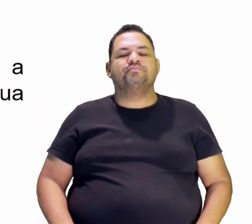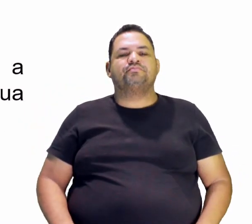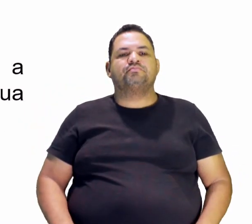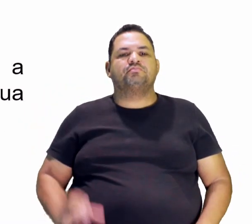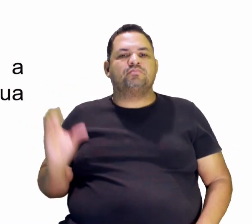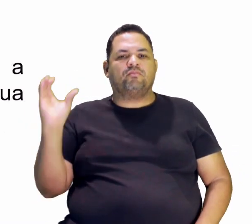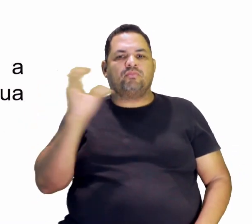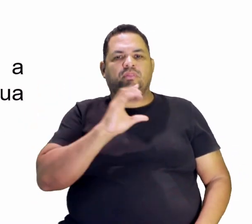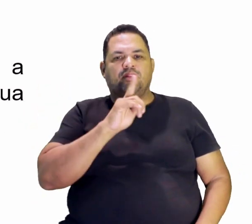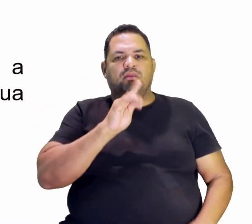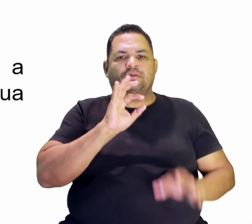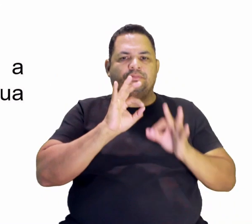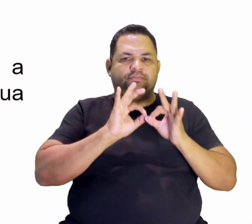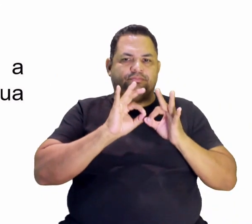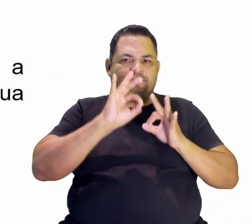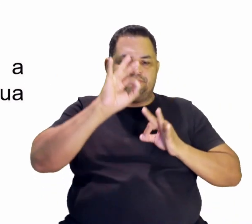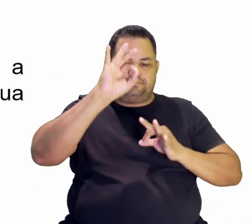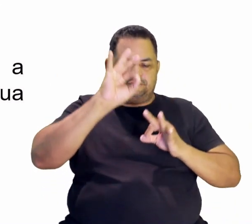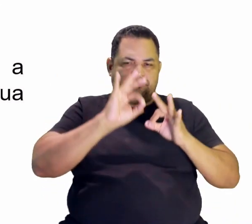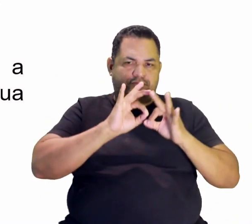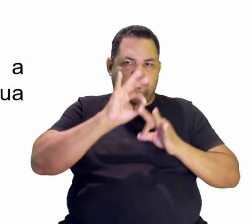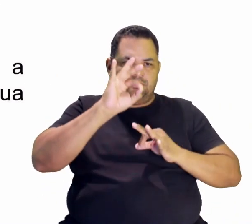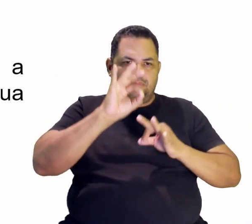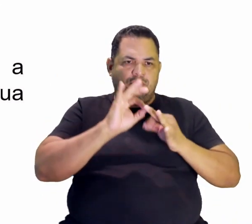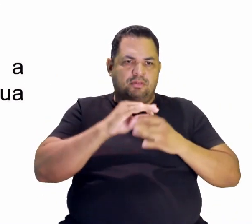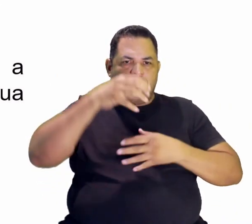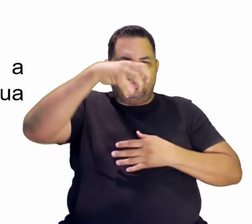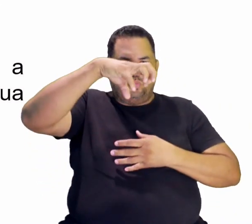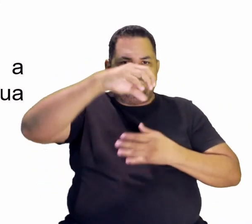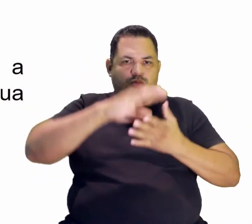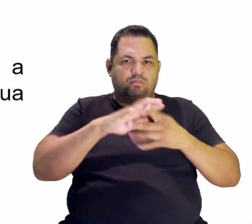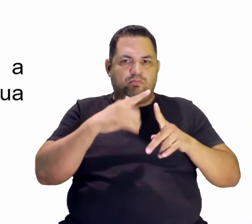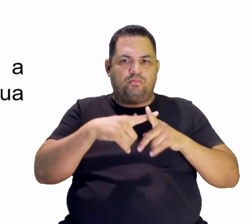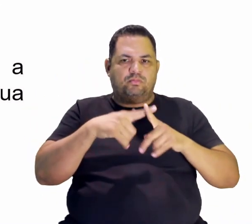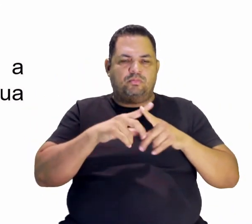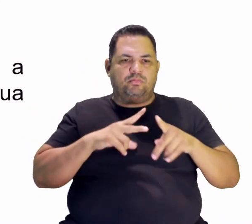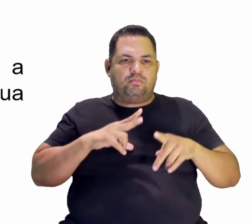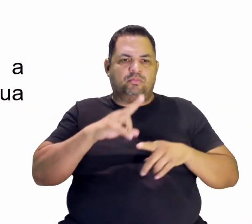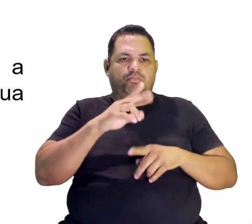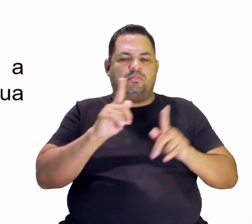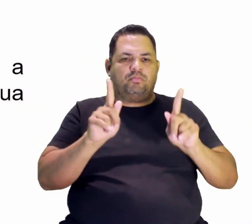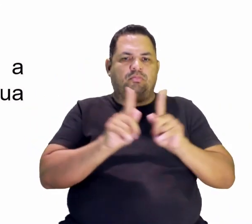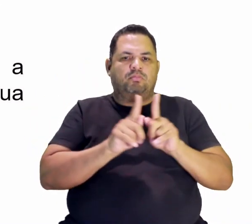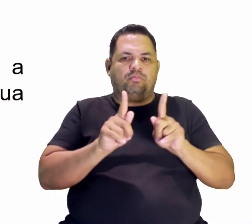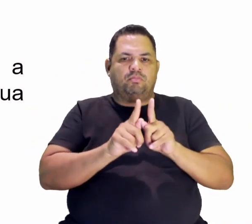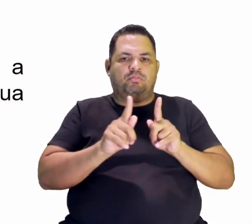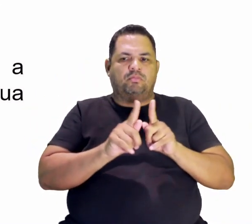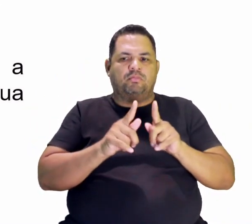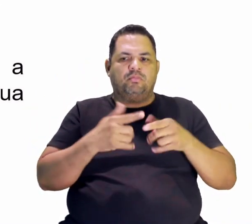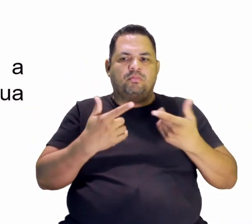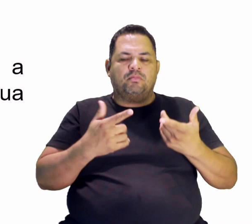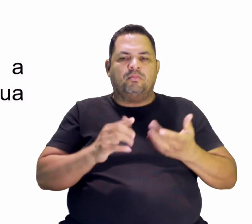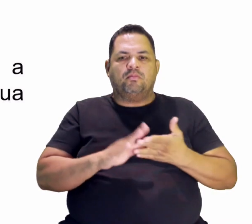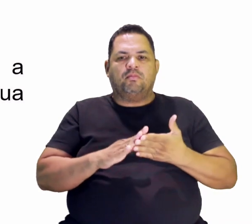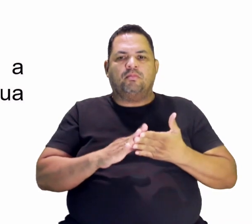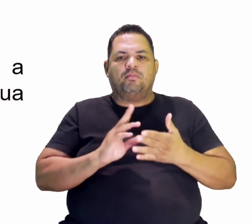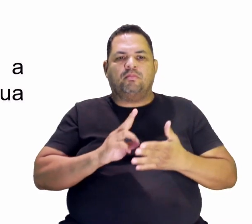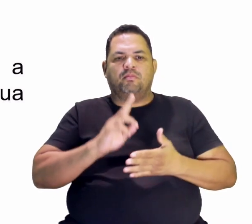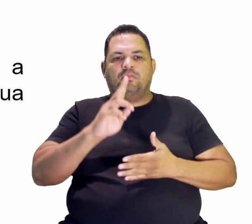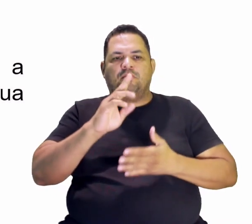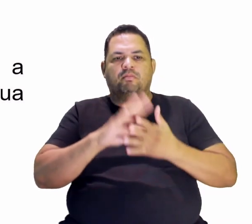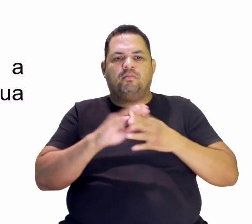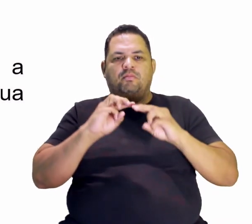Como a velocidade da água distante da boca da torneira é maior, devido à ação da força gravitacional, da gravidade, né? Para que